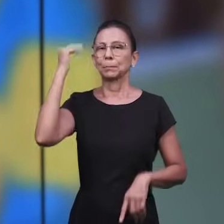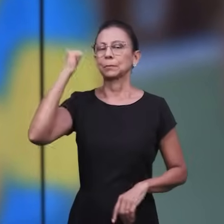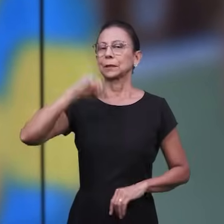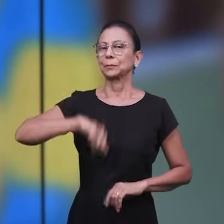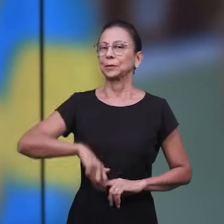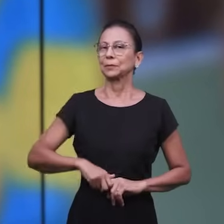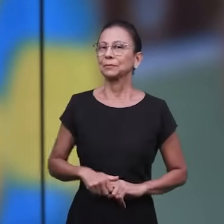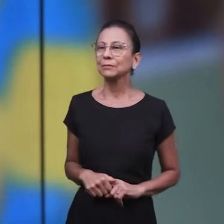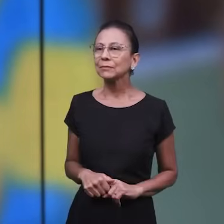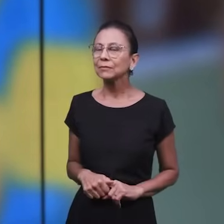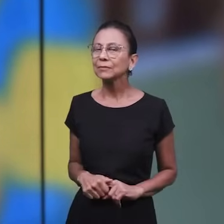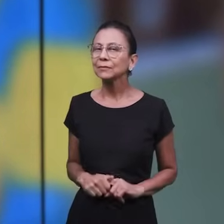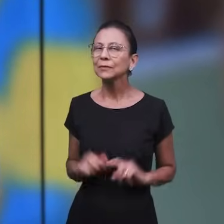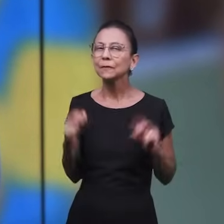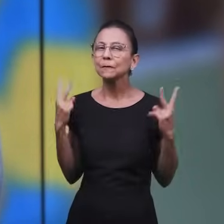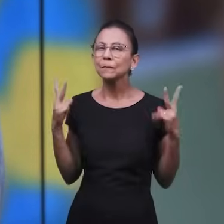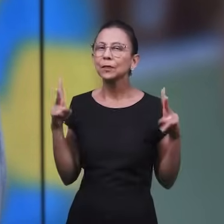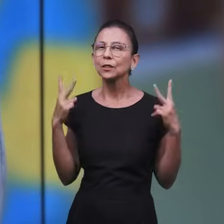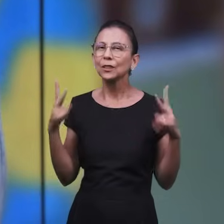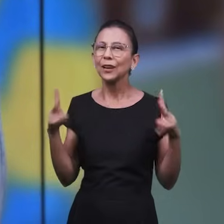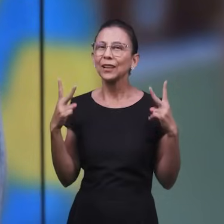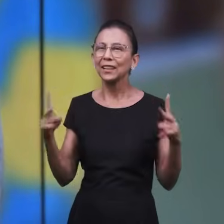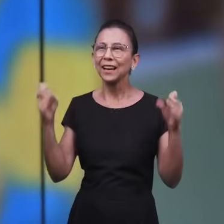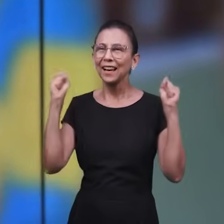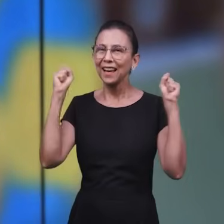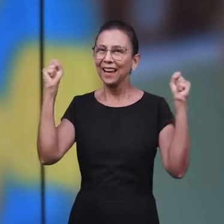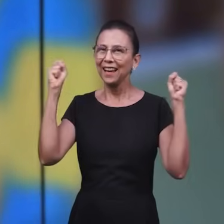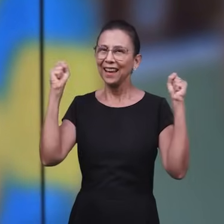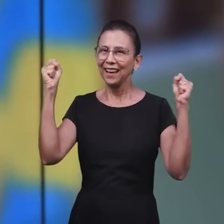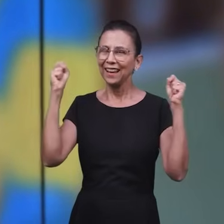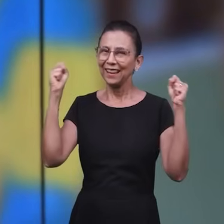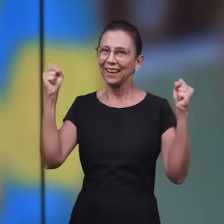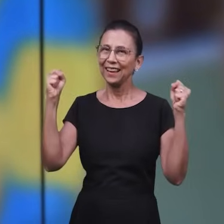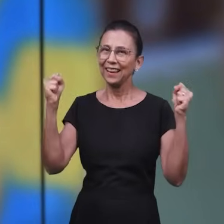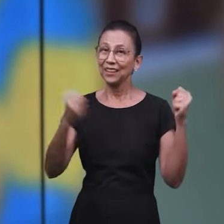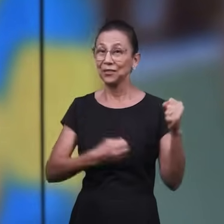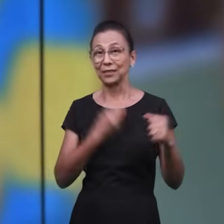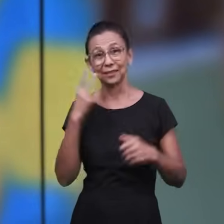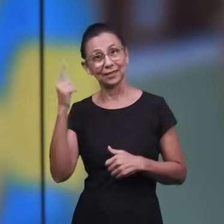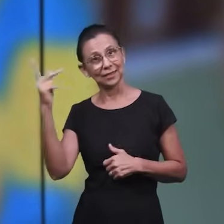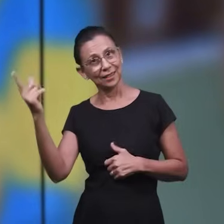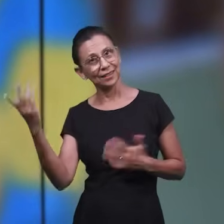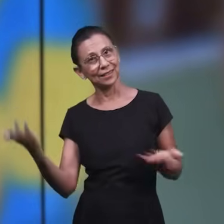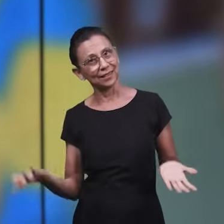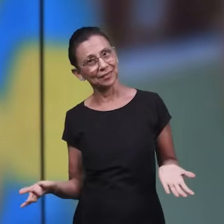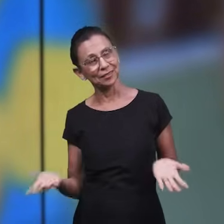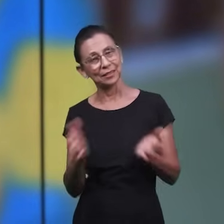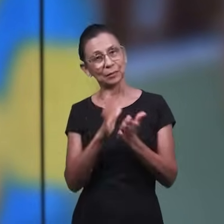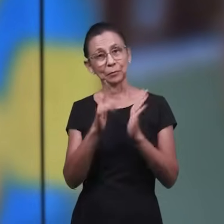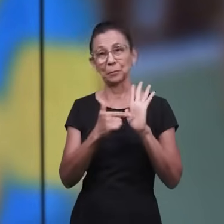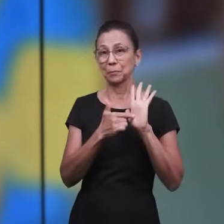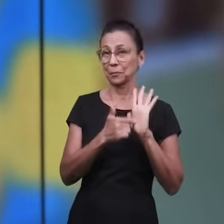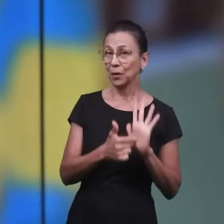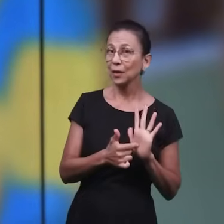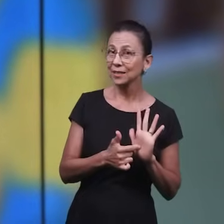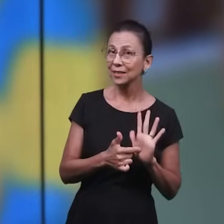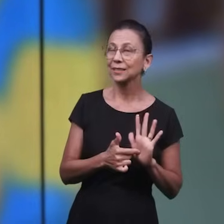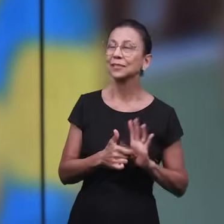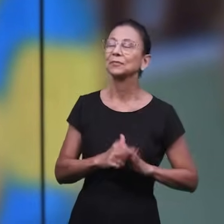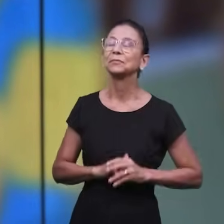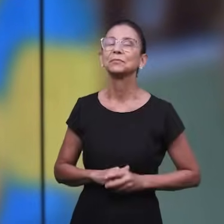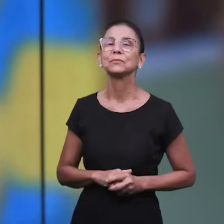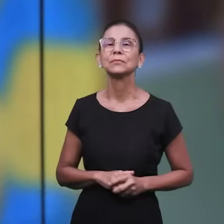a maior vitória nós alcançaremos, que é a vida eterna. Diz a Bíblia que de que vale um